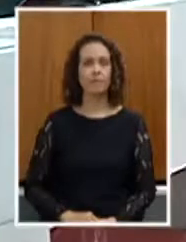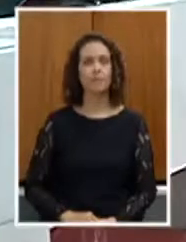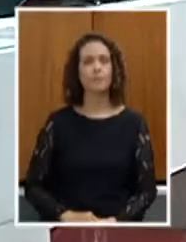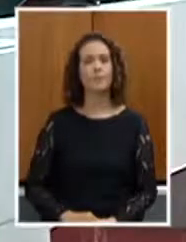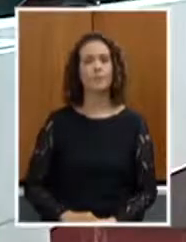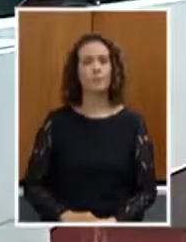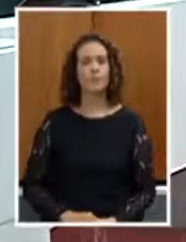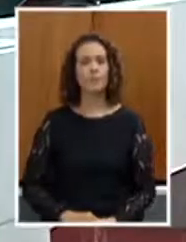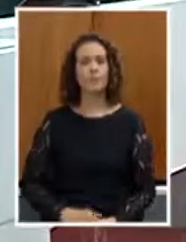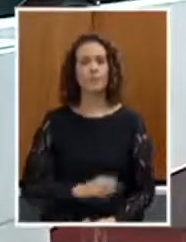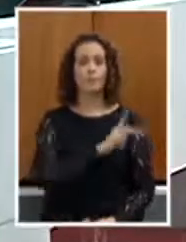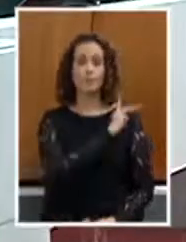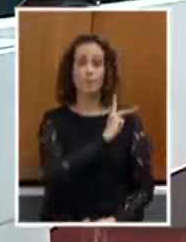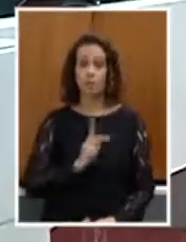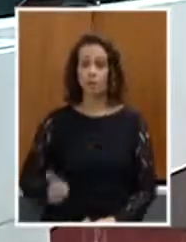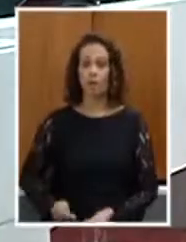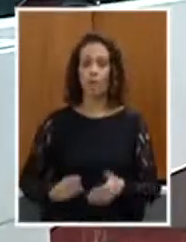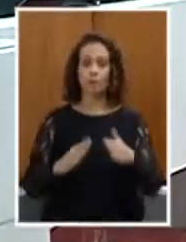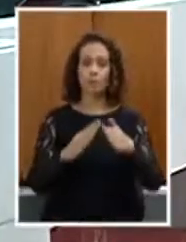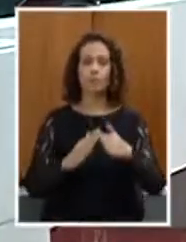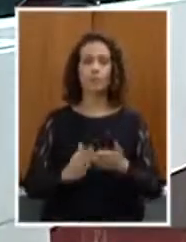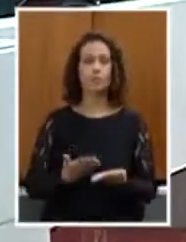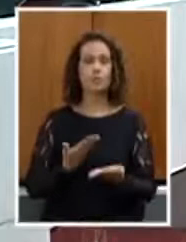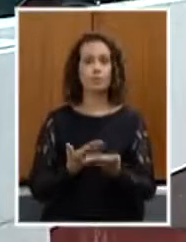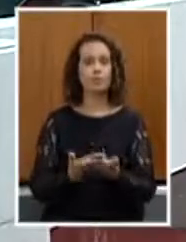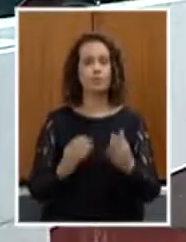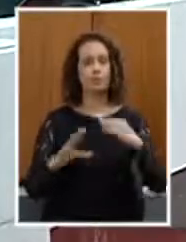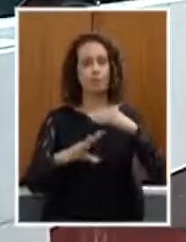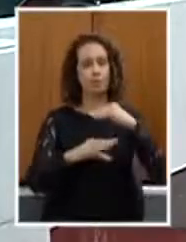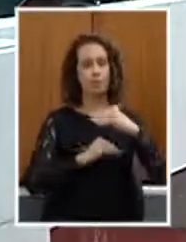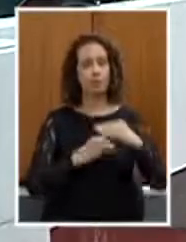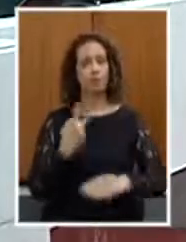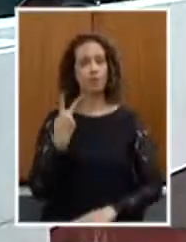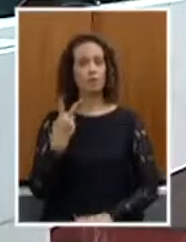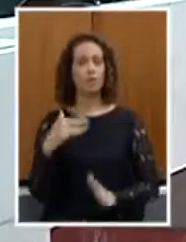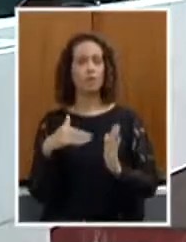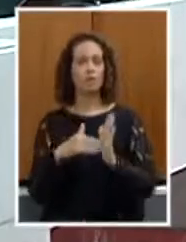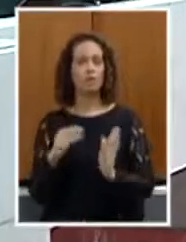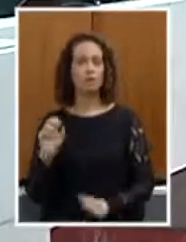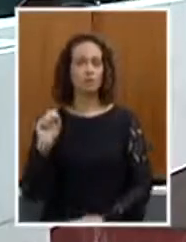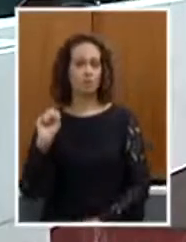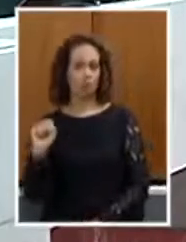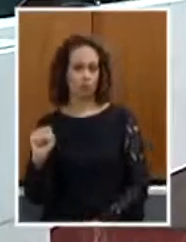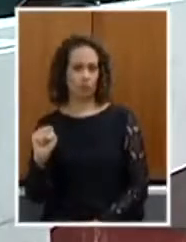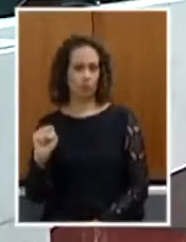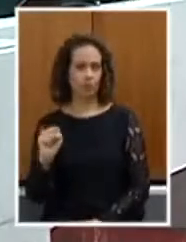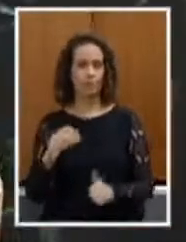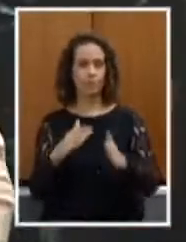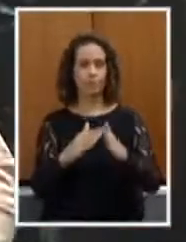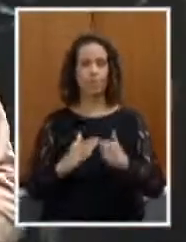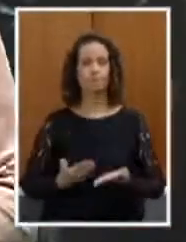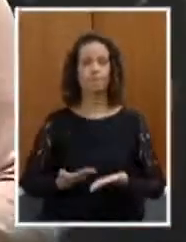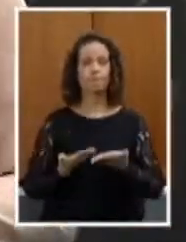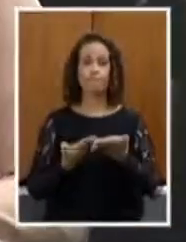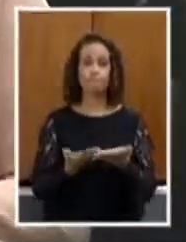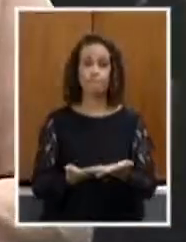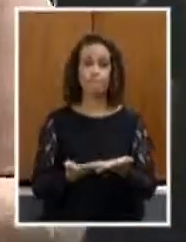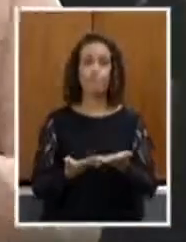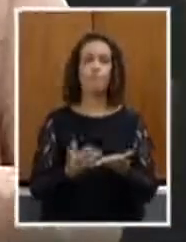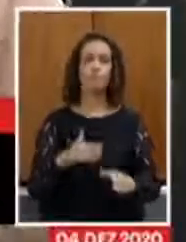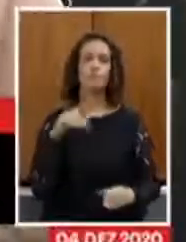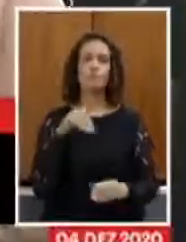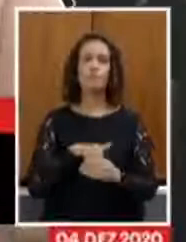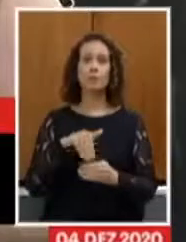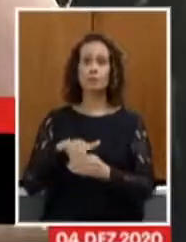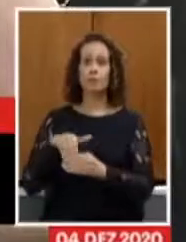Presidente, eu farei o encaminhamento das emendas 2 a 8, encaminhando favoravelmente pela votação e pela